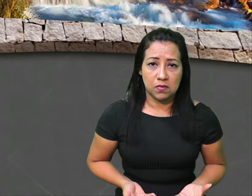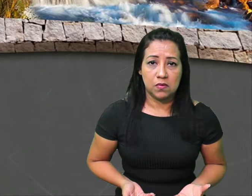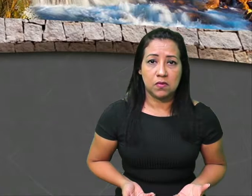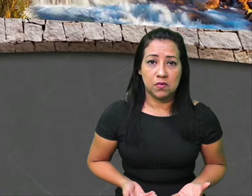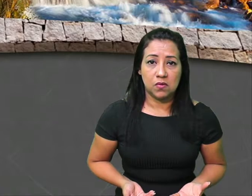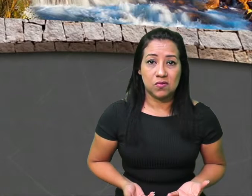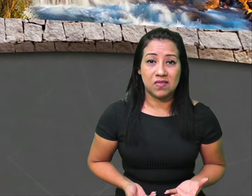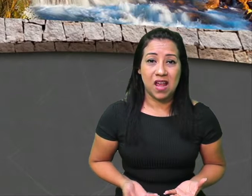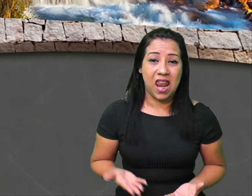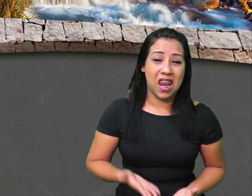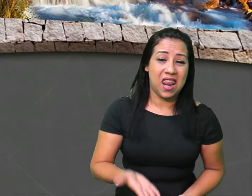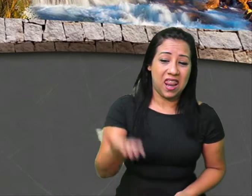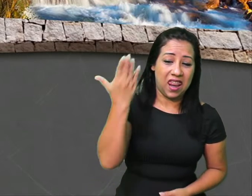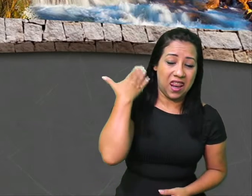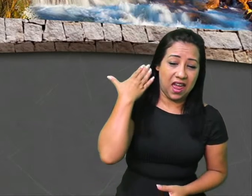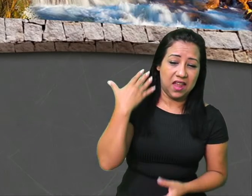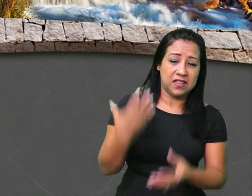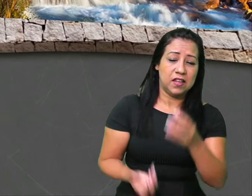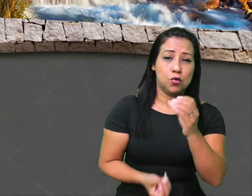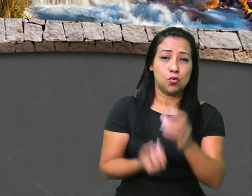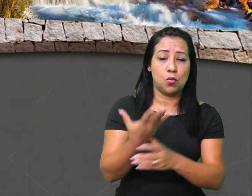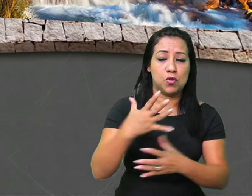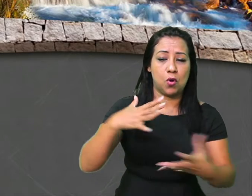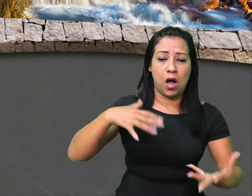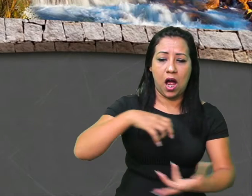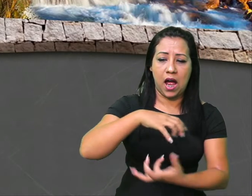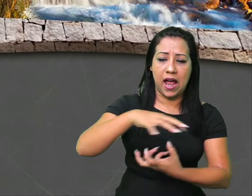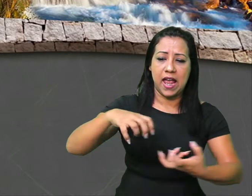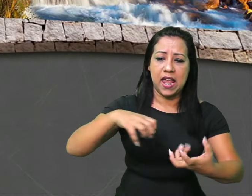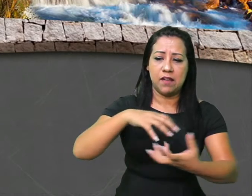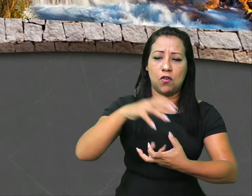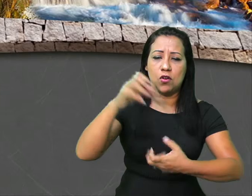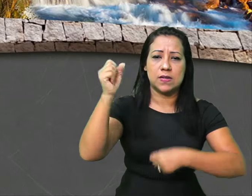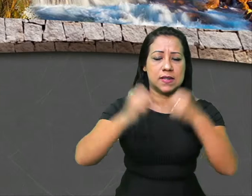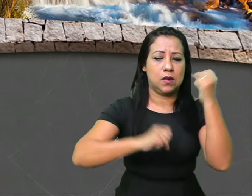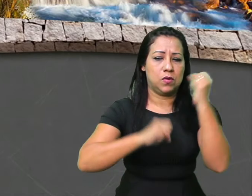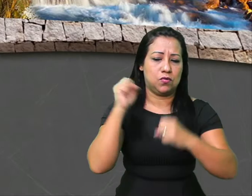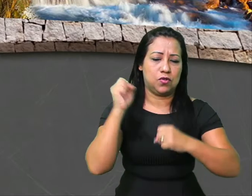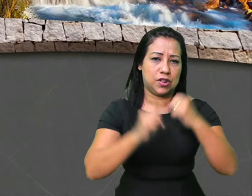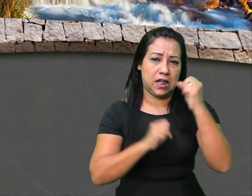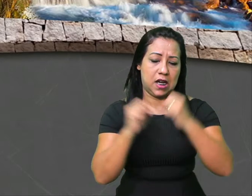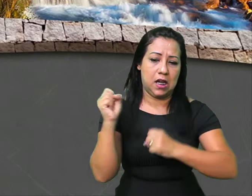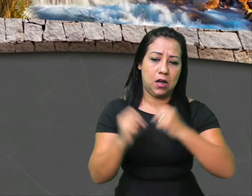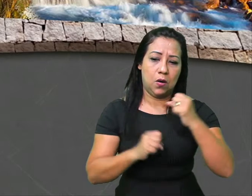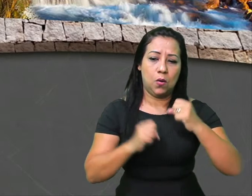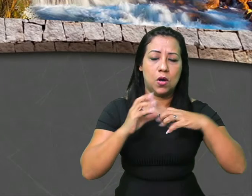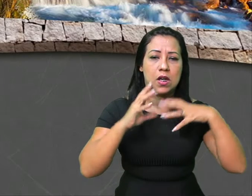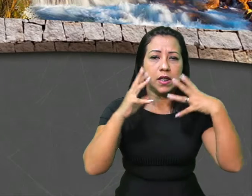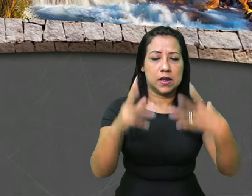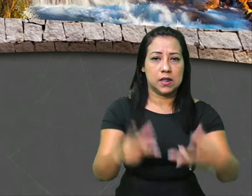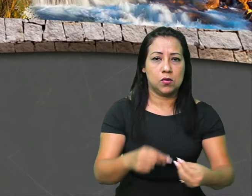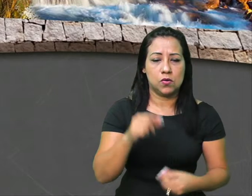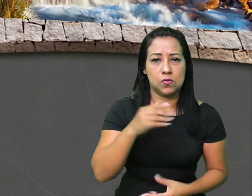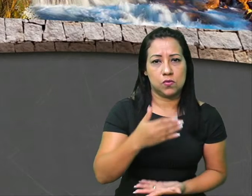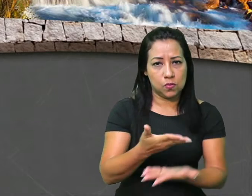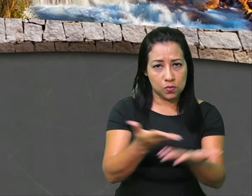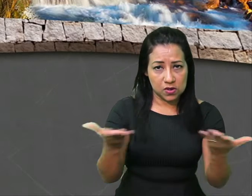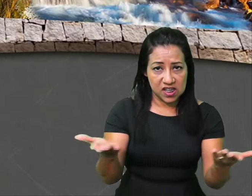Revolução Industrial, que todos vocês já estudaram e sabem que começou na